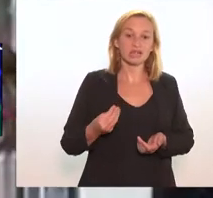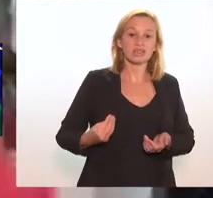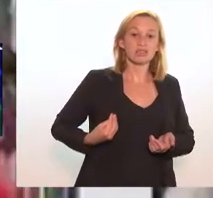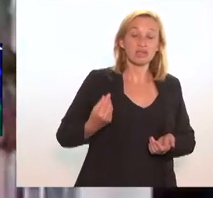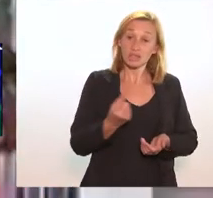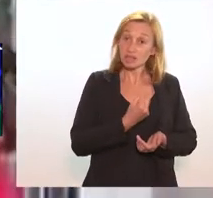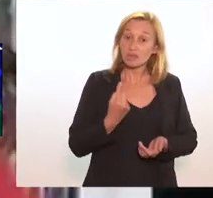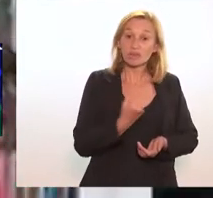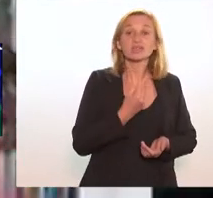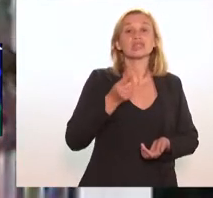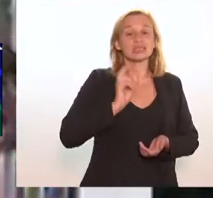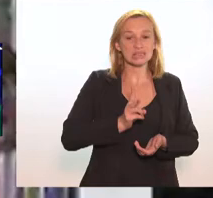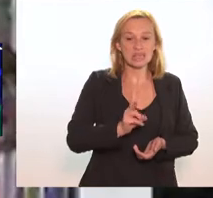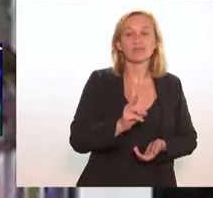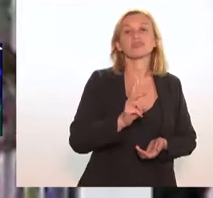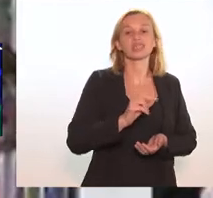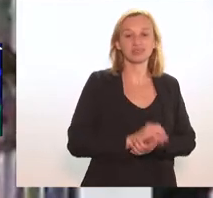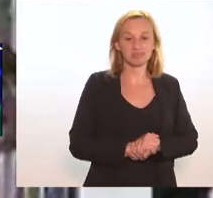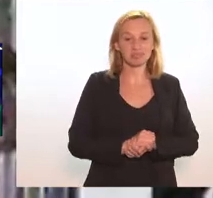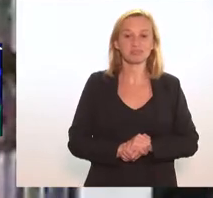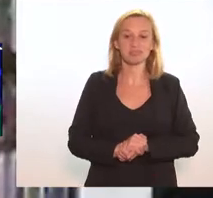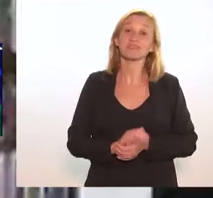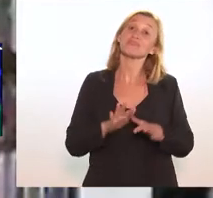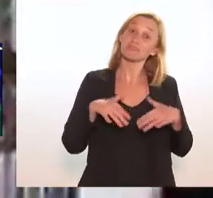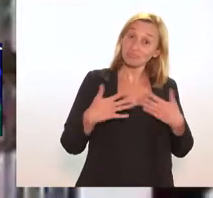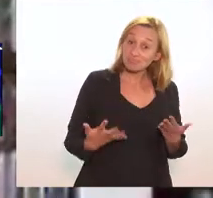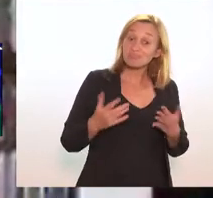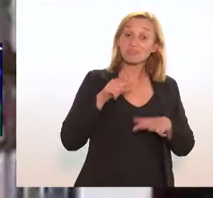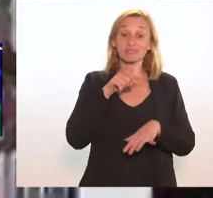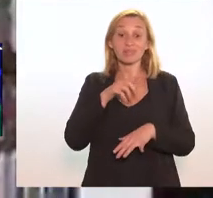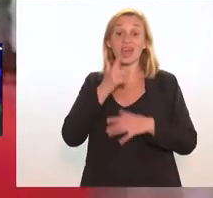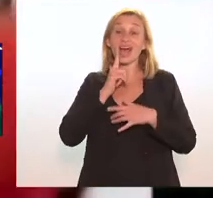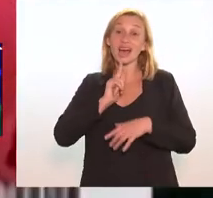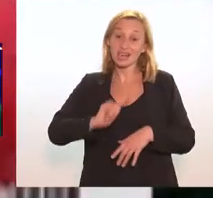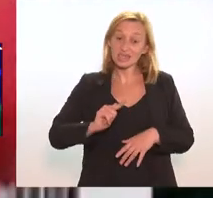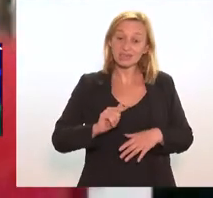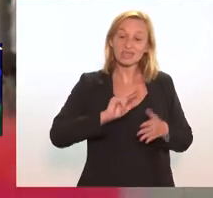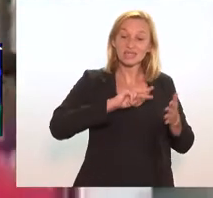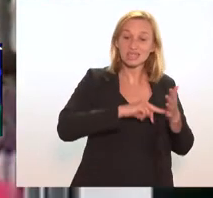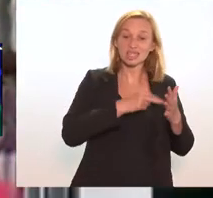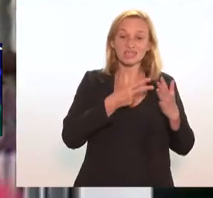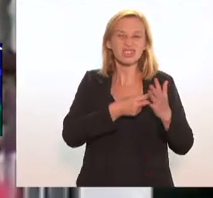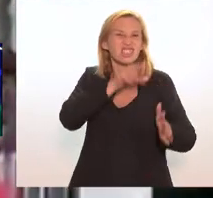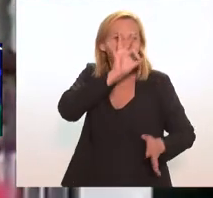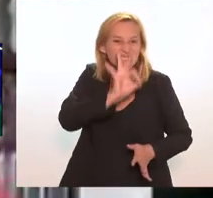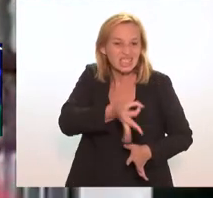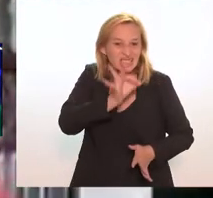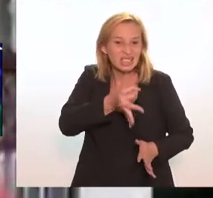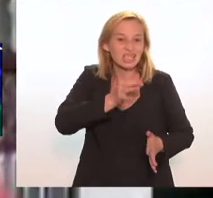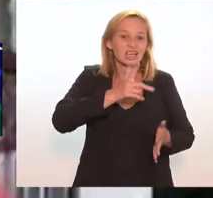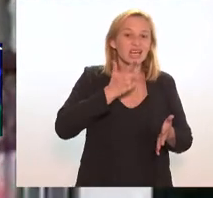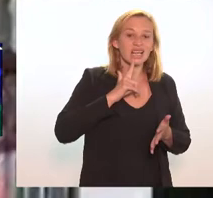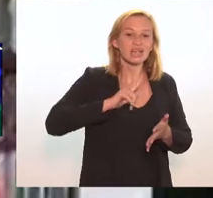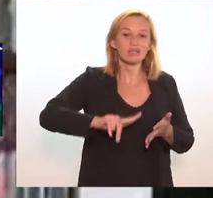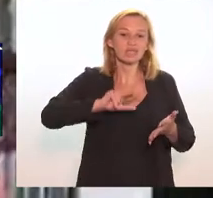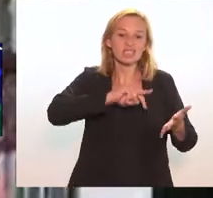vidas o tempo todo. E é claro que a língua, que significa exata, a língua